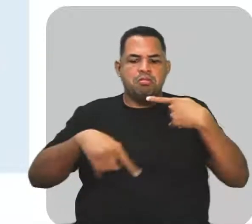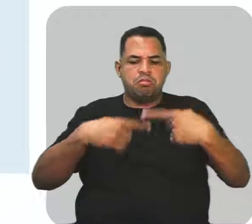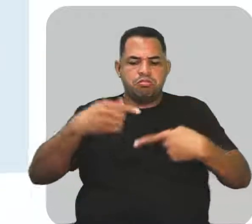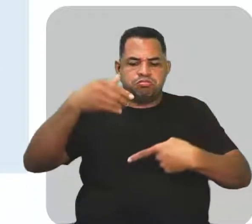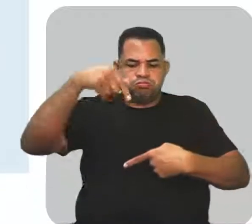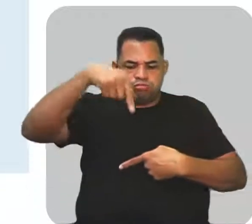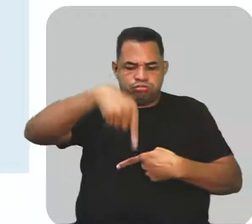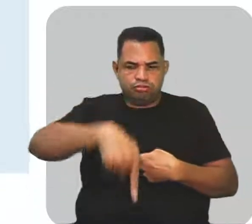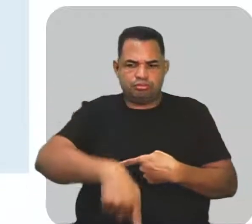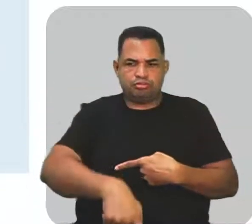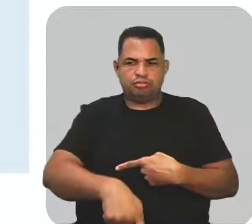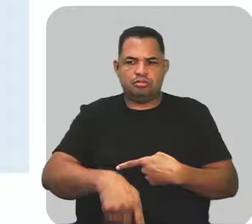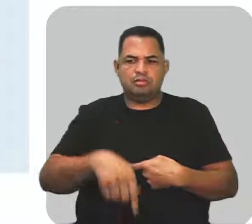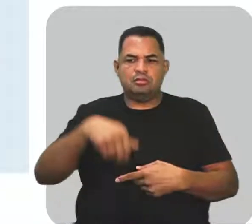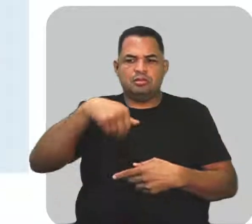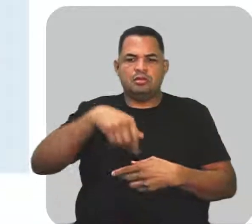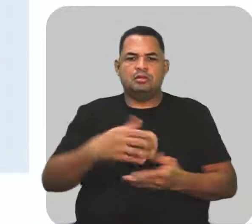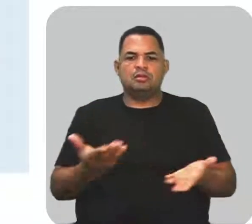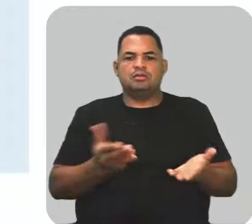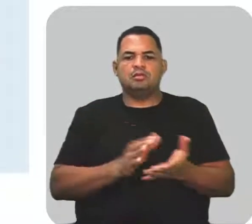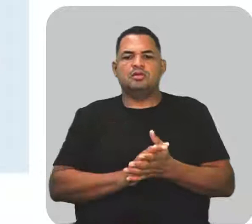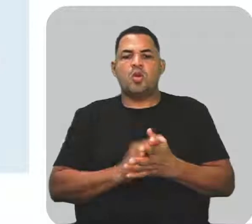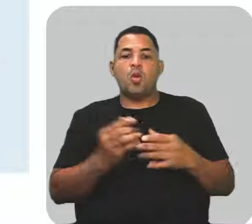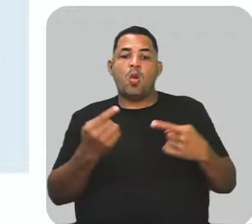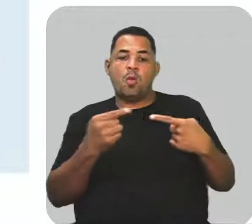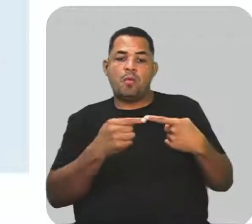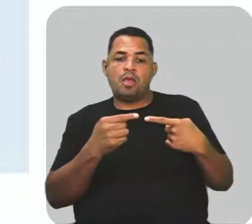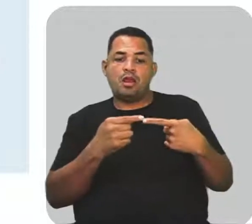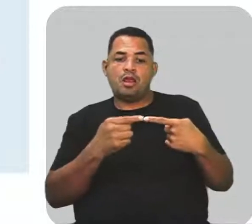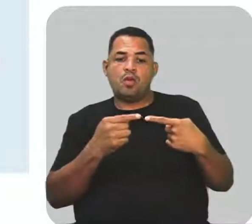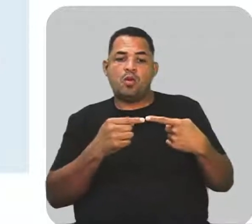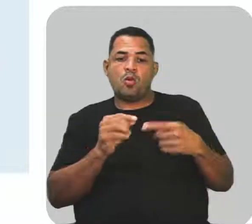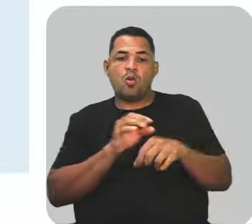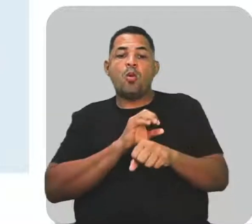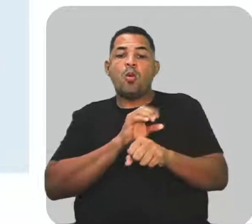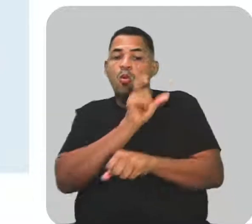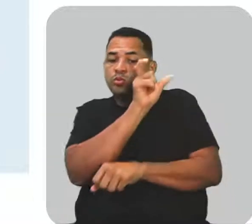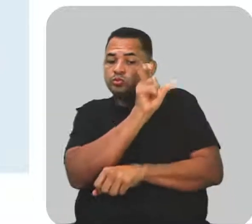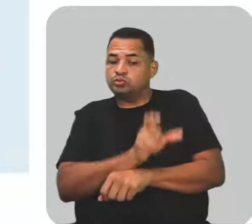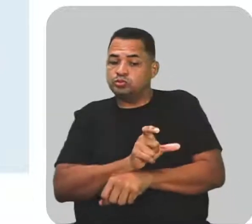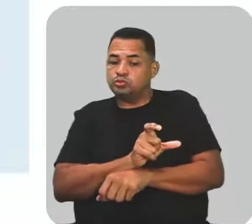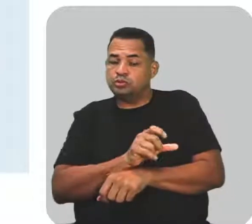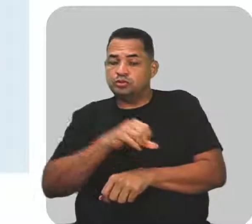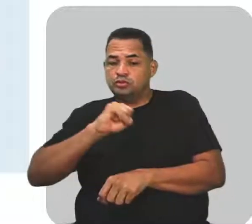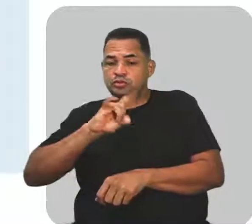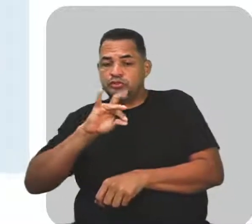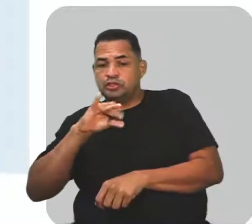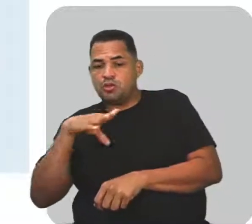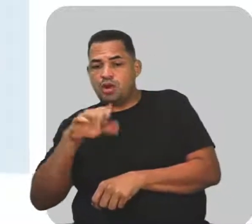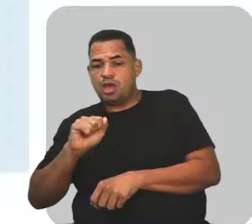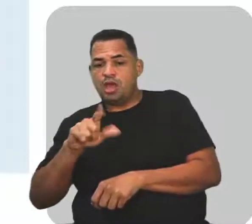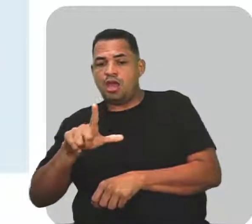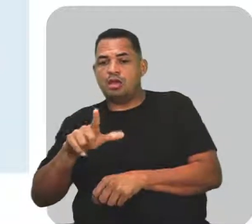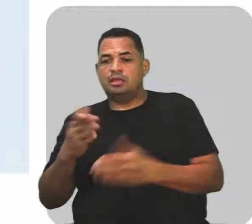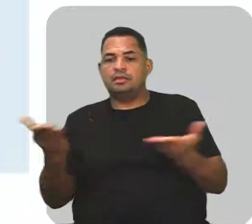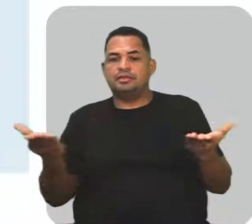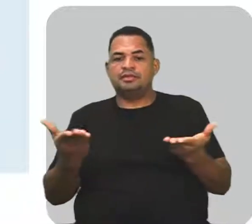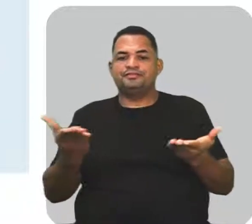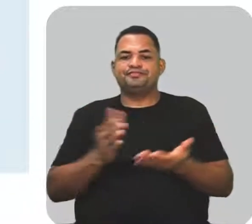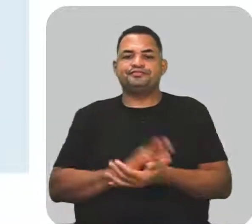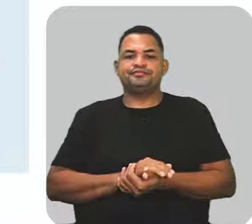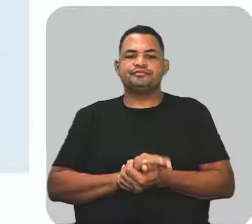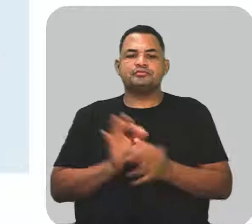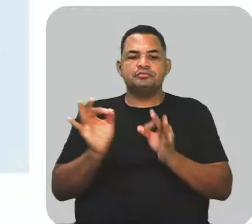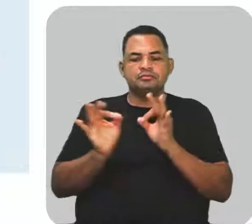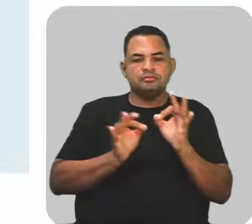rolou porque concorda com o sujeito no singular. Beleza? Então, as frases verbais, elas são